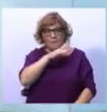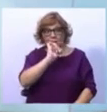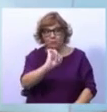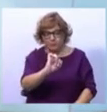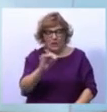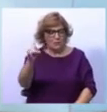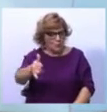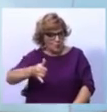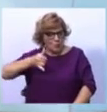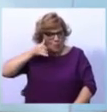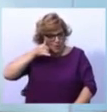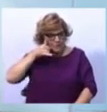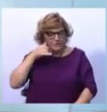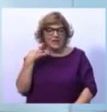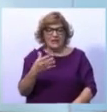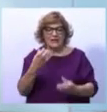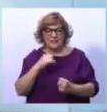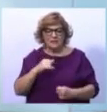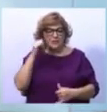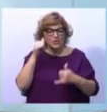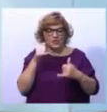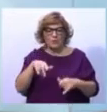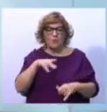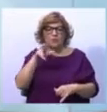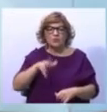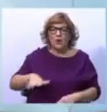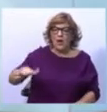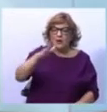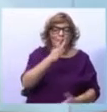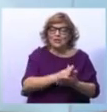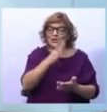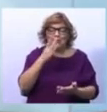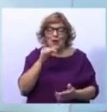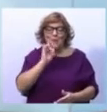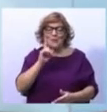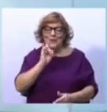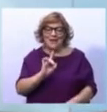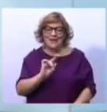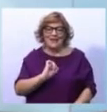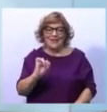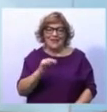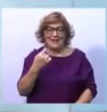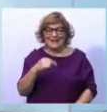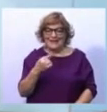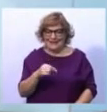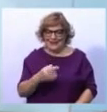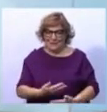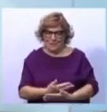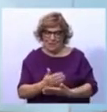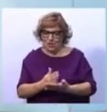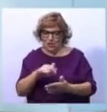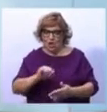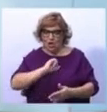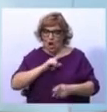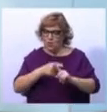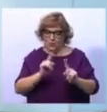materno atendem aquela linha, recebemos chamadas de Portugal inteiro, não é só das mulheres que tivemos bebés no